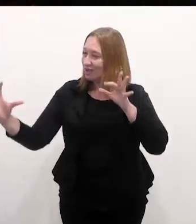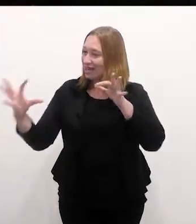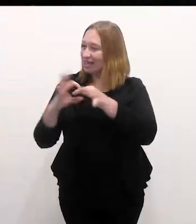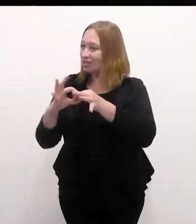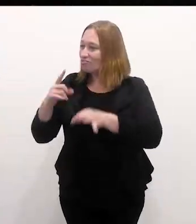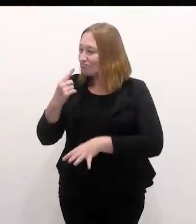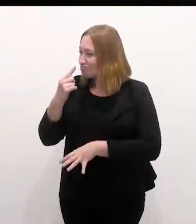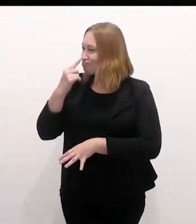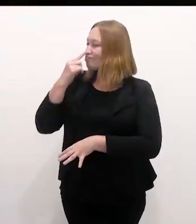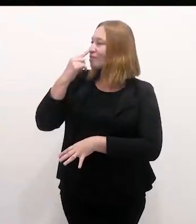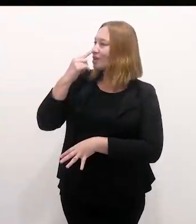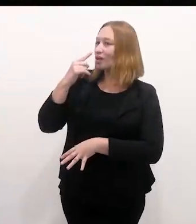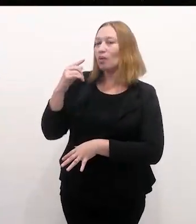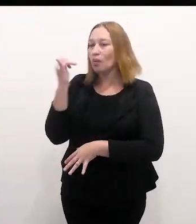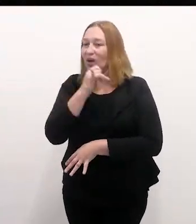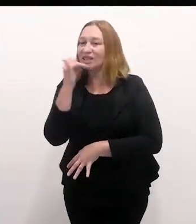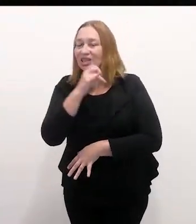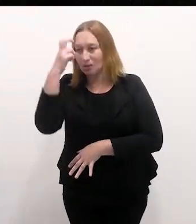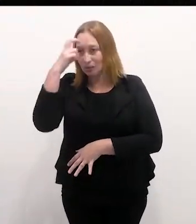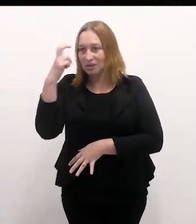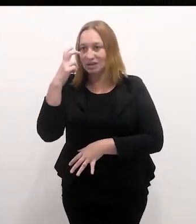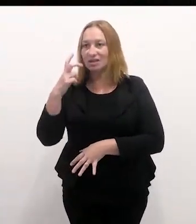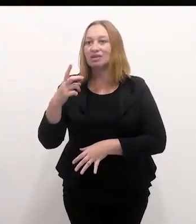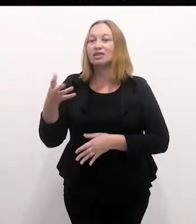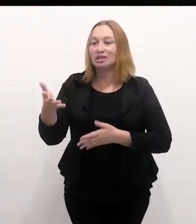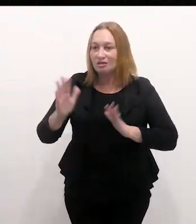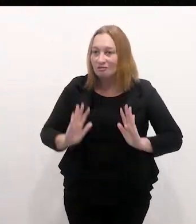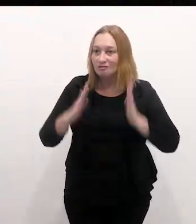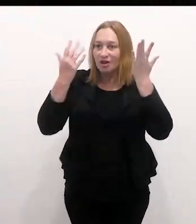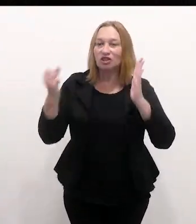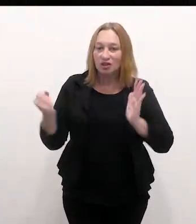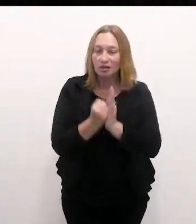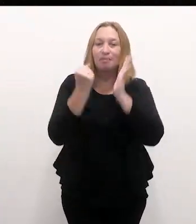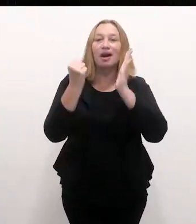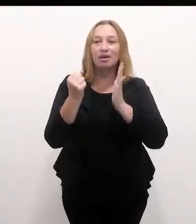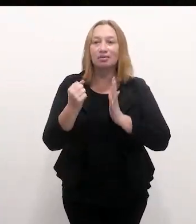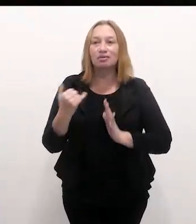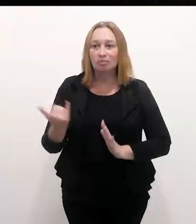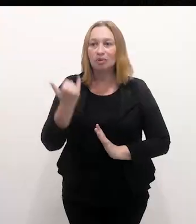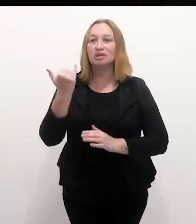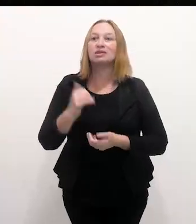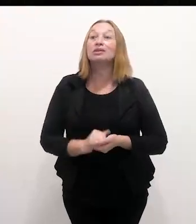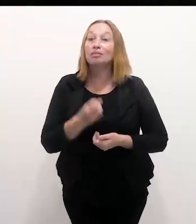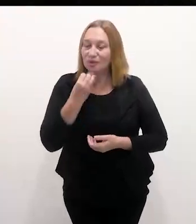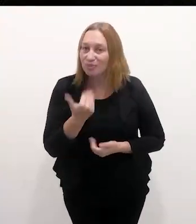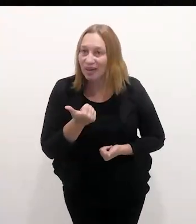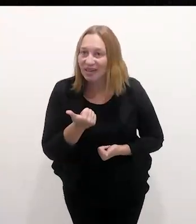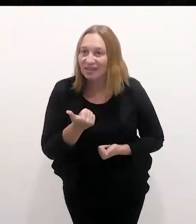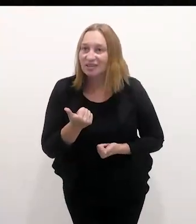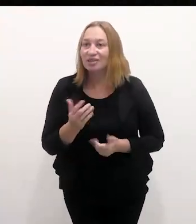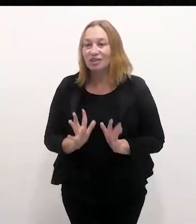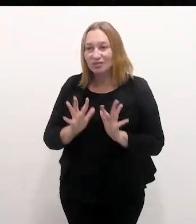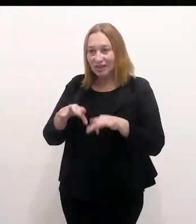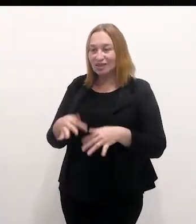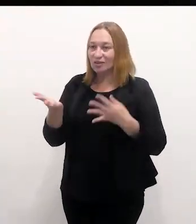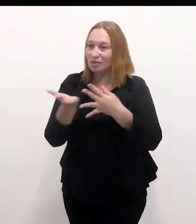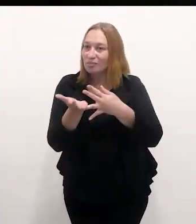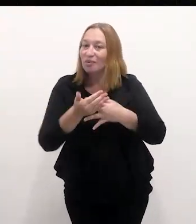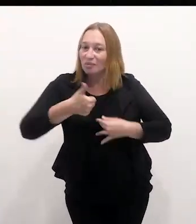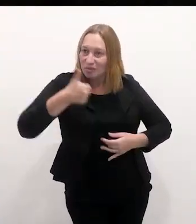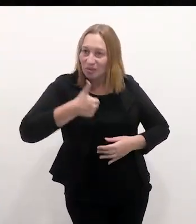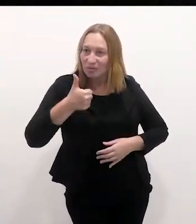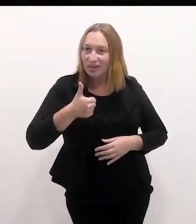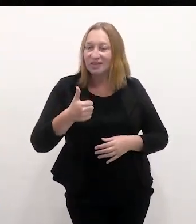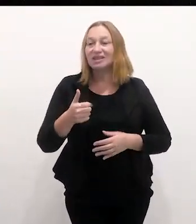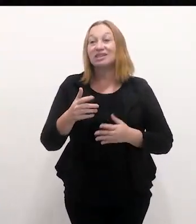que você é um brasileiro, mas tem ligações profundas com a cultura italiana, que nós temos grandes eventos que marcam de forma indelével isso.